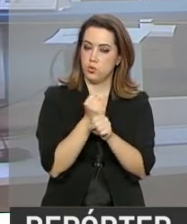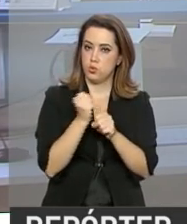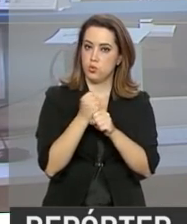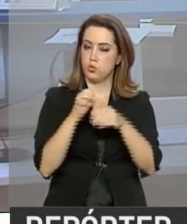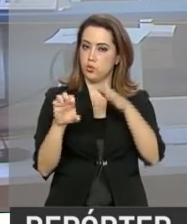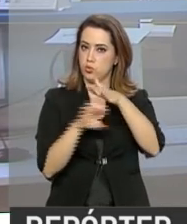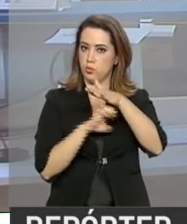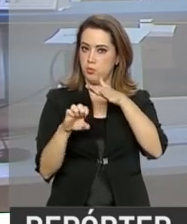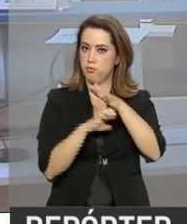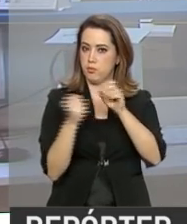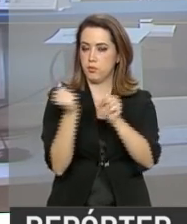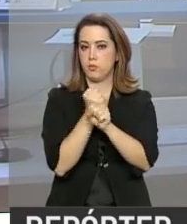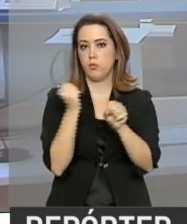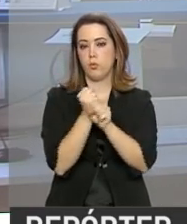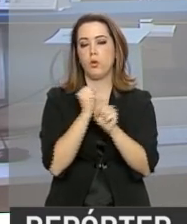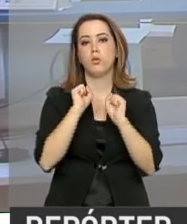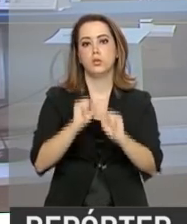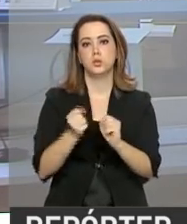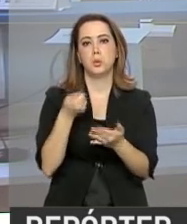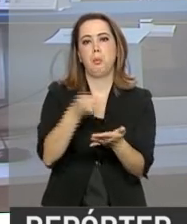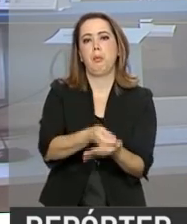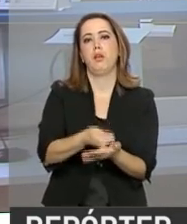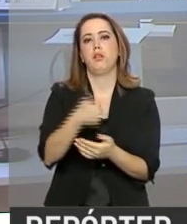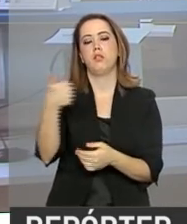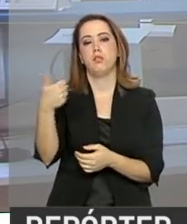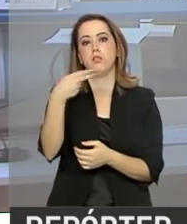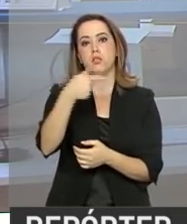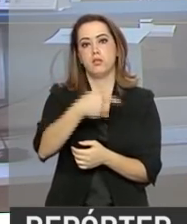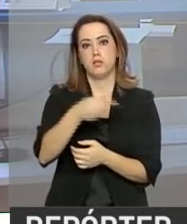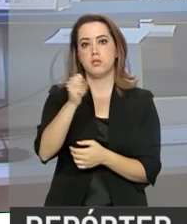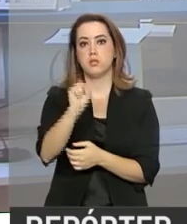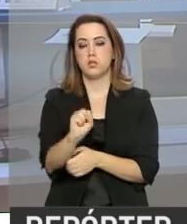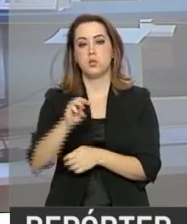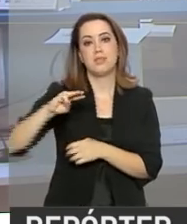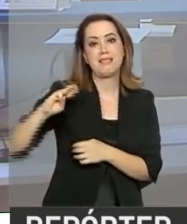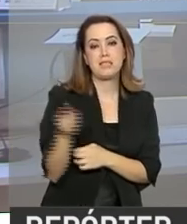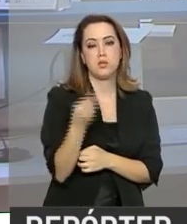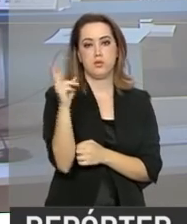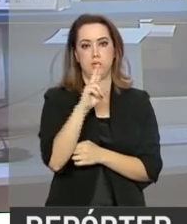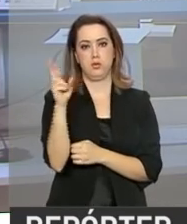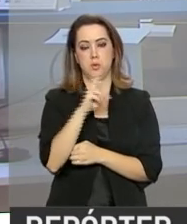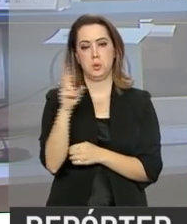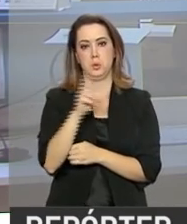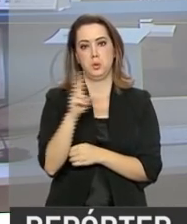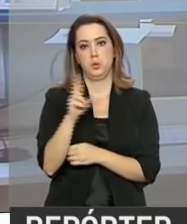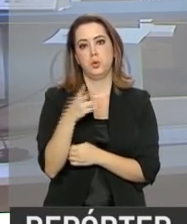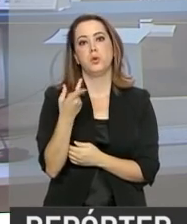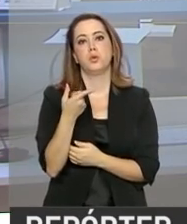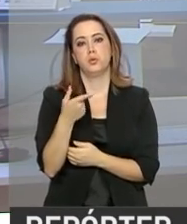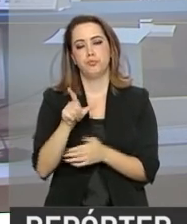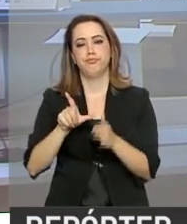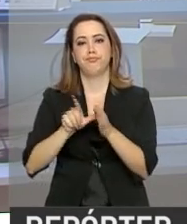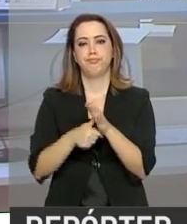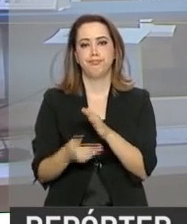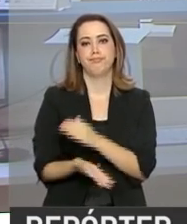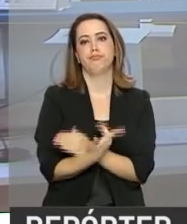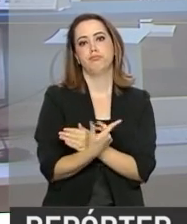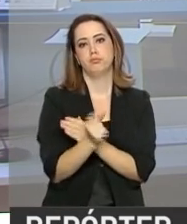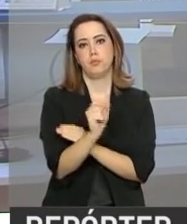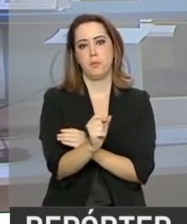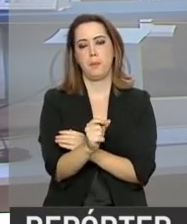de quase R 178 milhões de reais em suborno entre 2008 e 2000 13 a